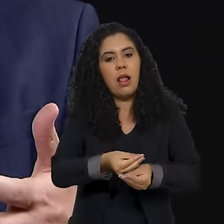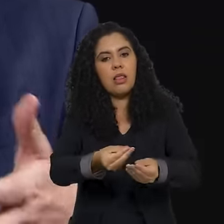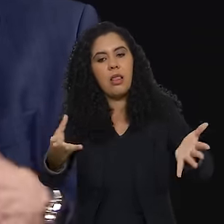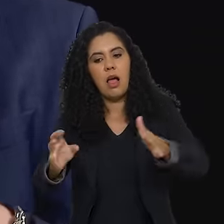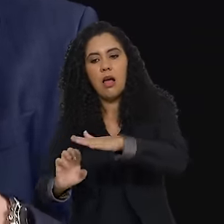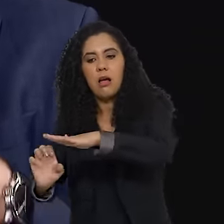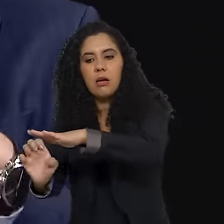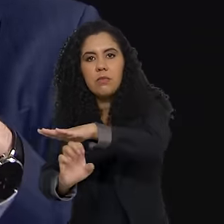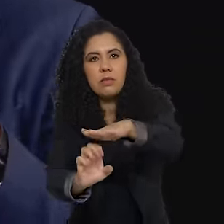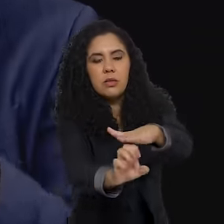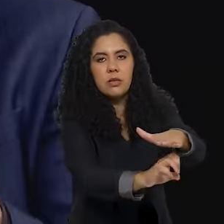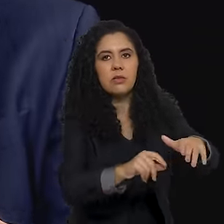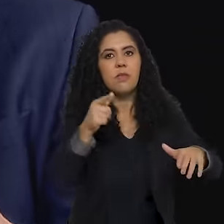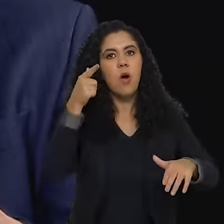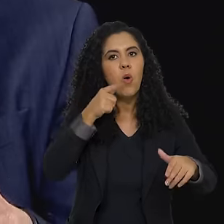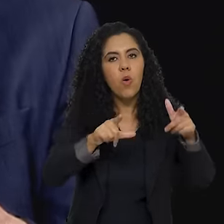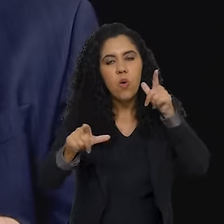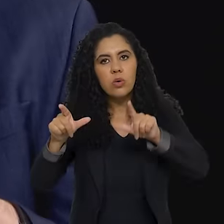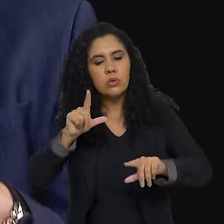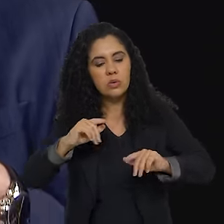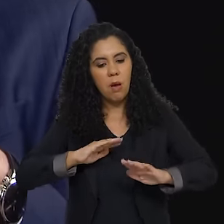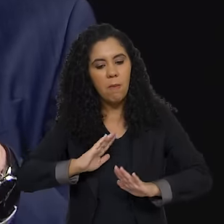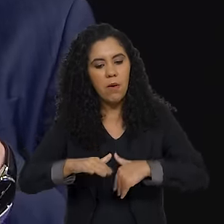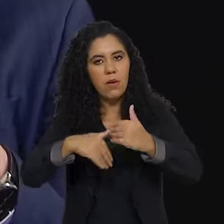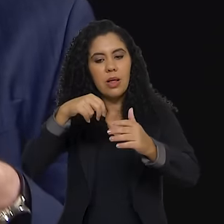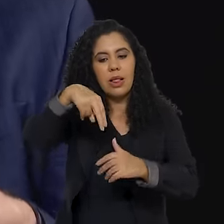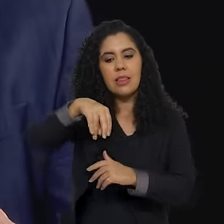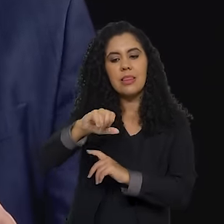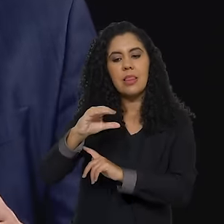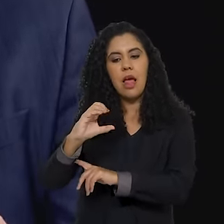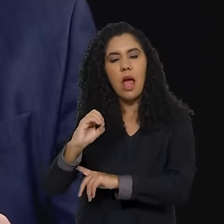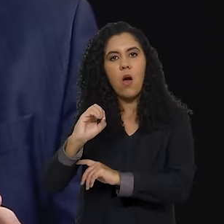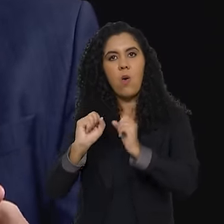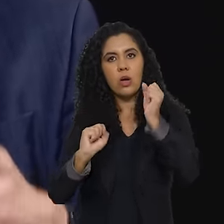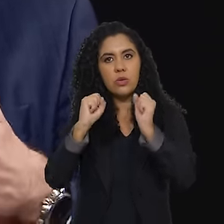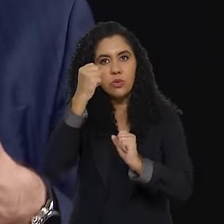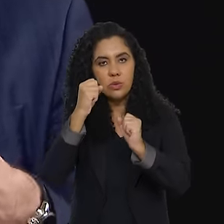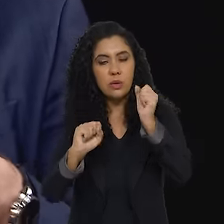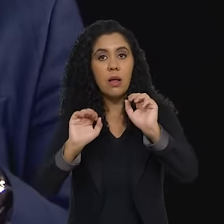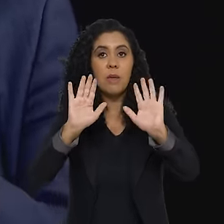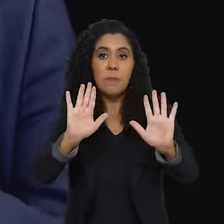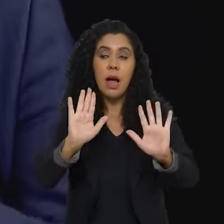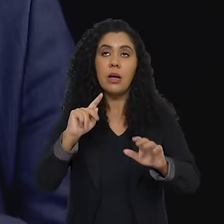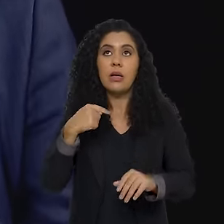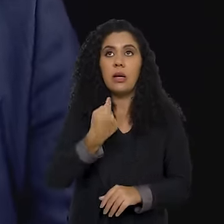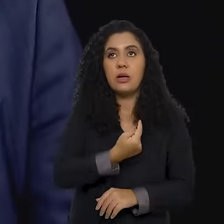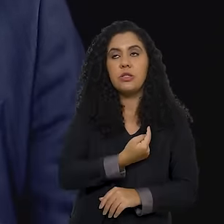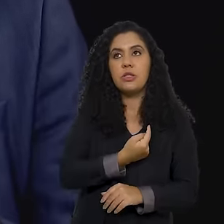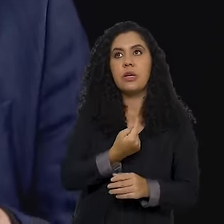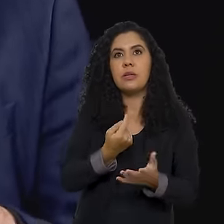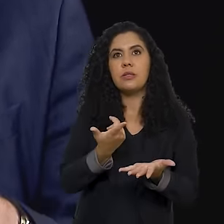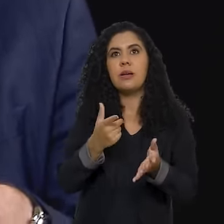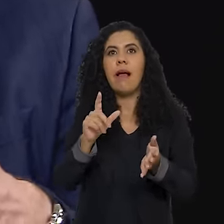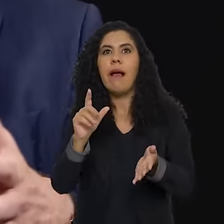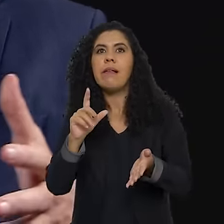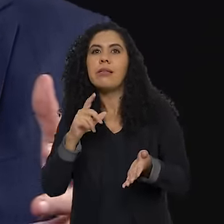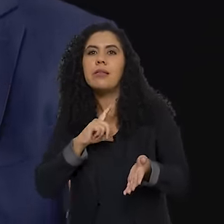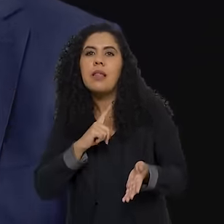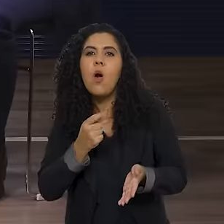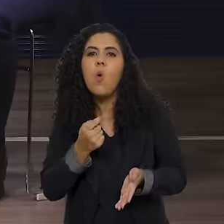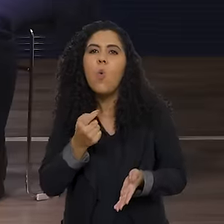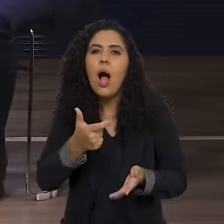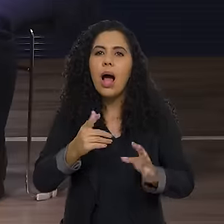disposição das empresas para fazer esse processo de neoindustrialização. A gente pode não ter todos os recursos, mas a gente